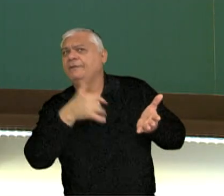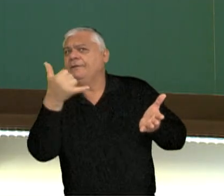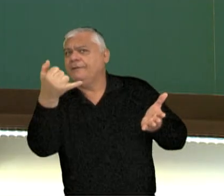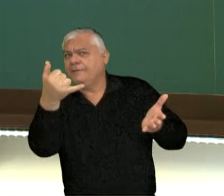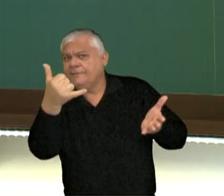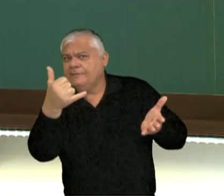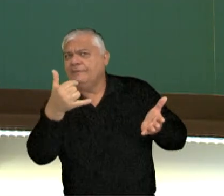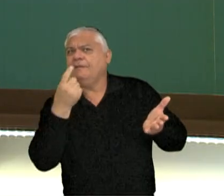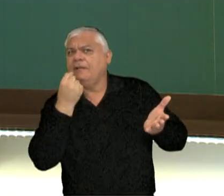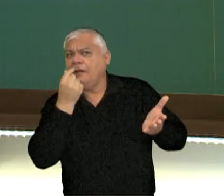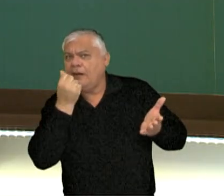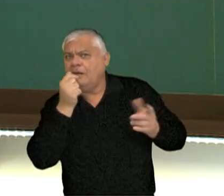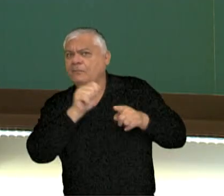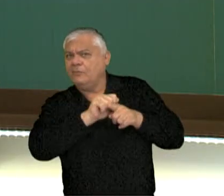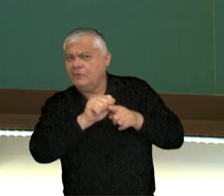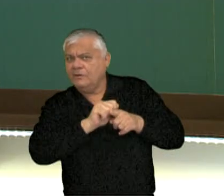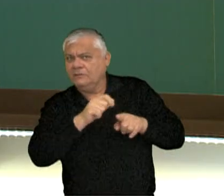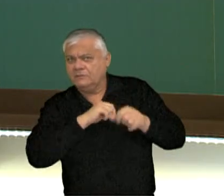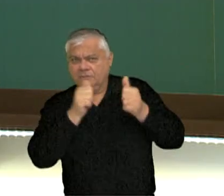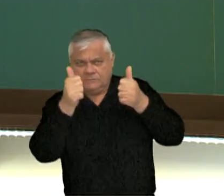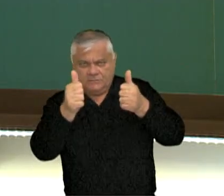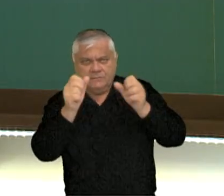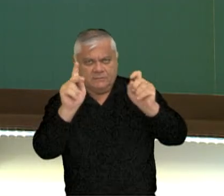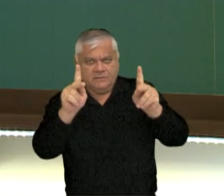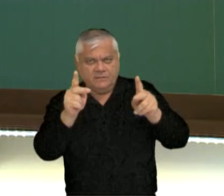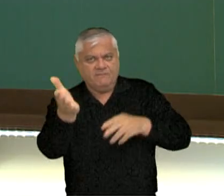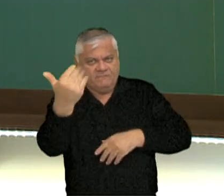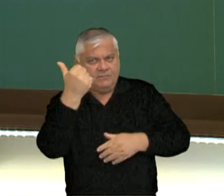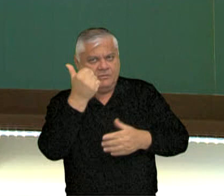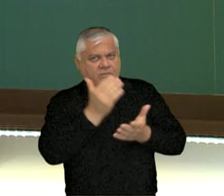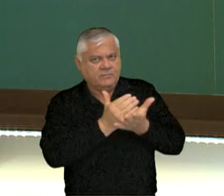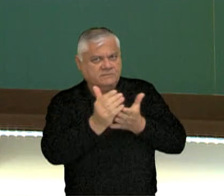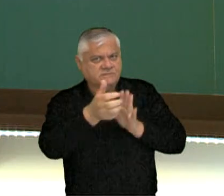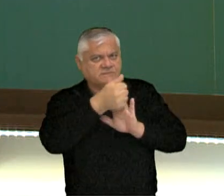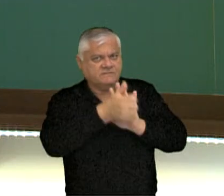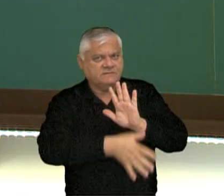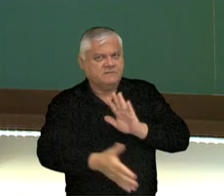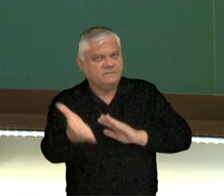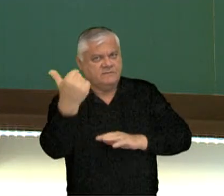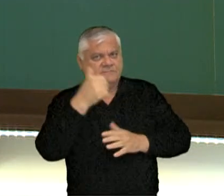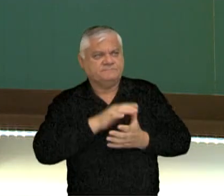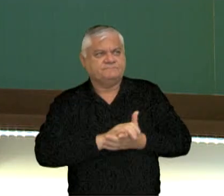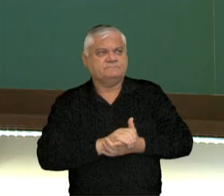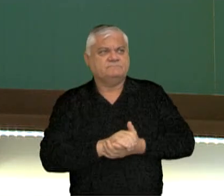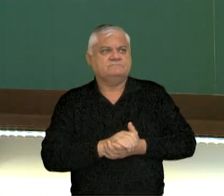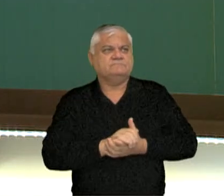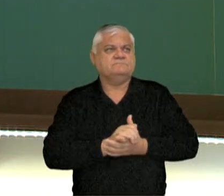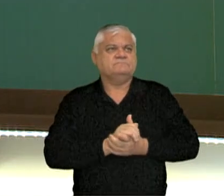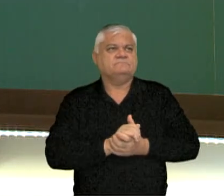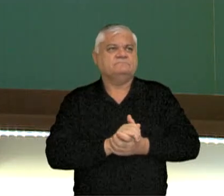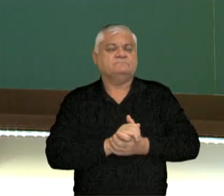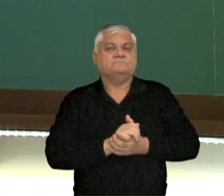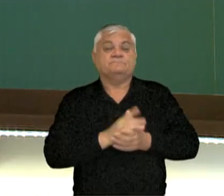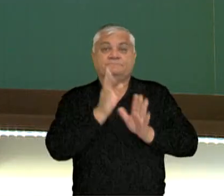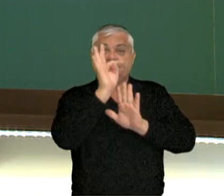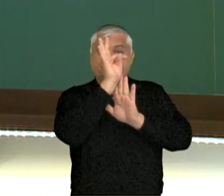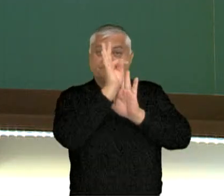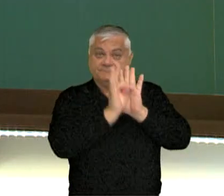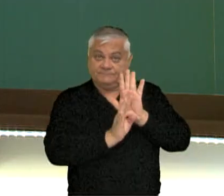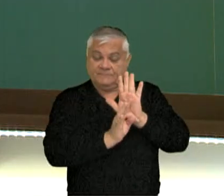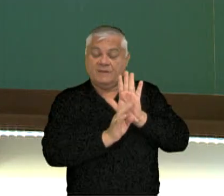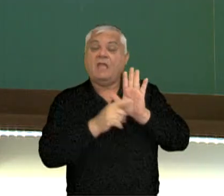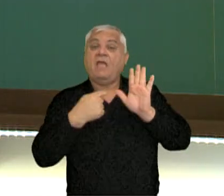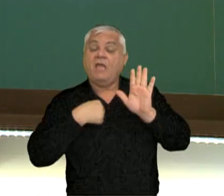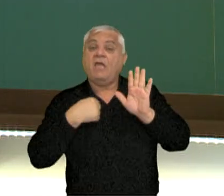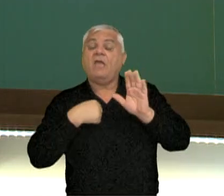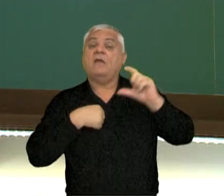Caneta, lápis, borracha? Beleza, tudo certinho. Podemos começar a atividade então. Então, vamos embora. O texto é um trecho